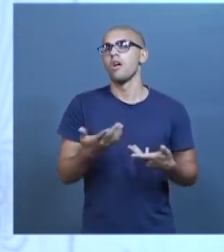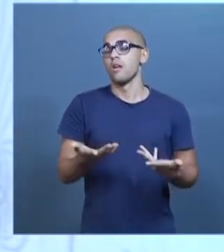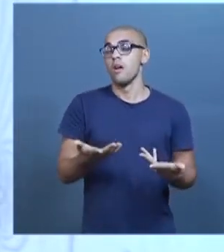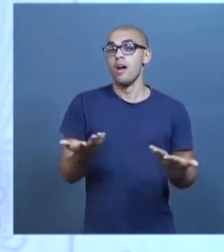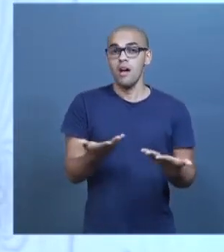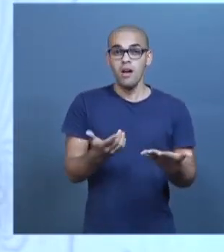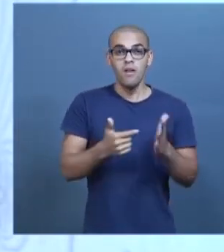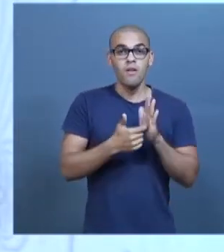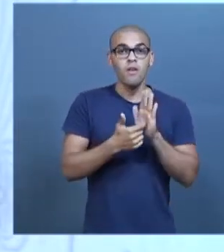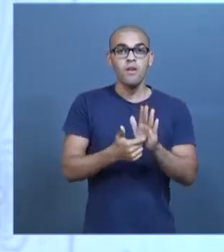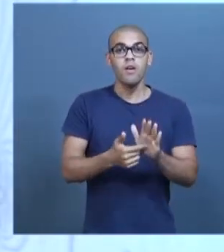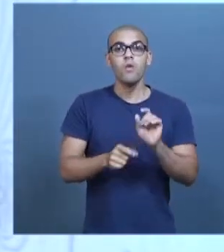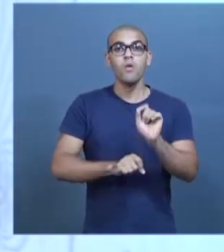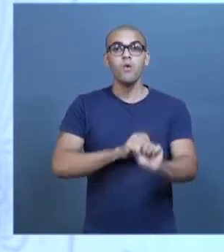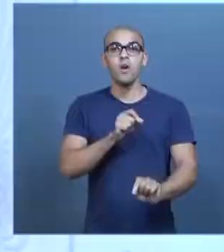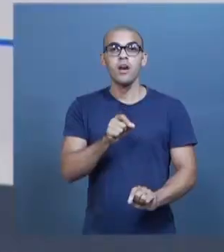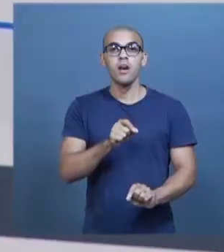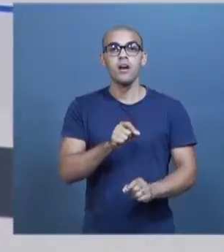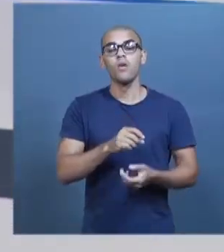quem precisa declarar.